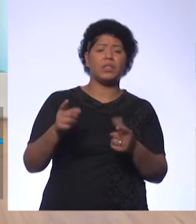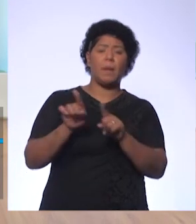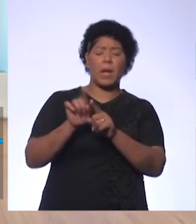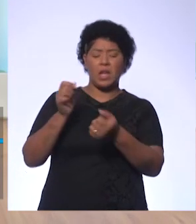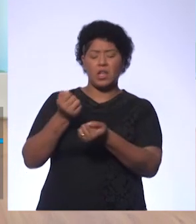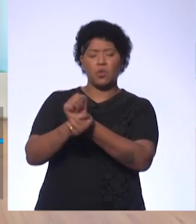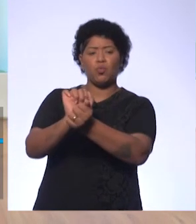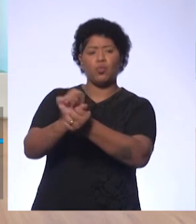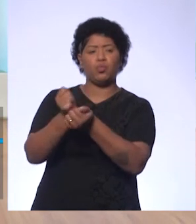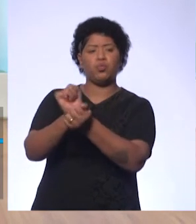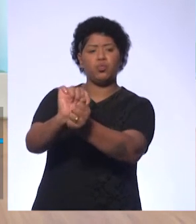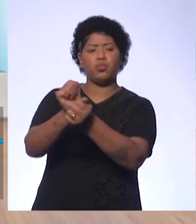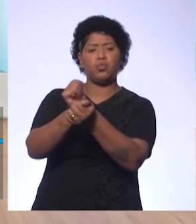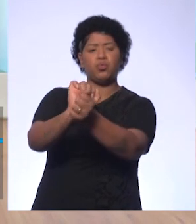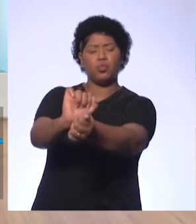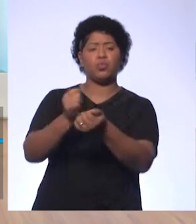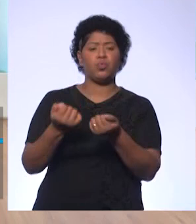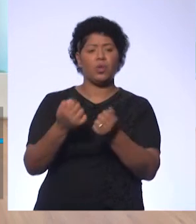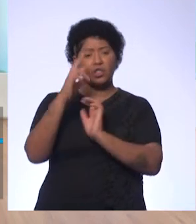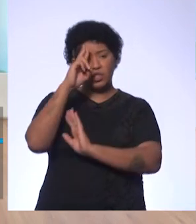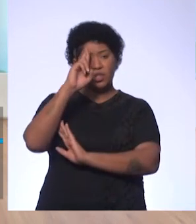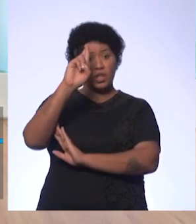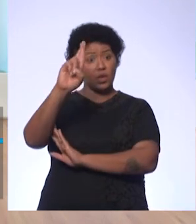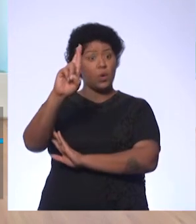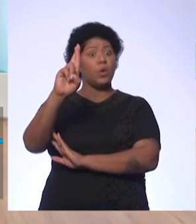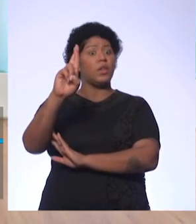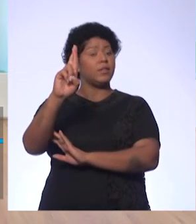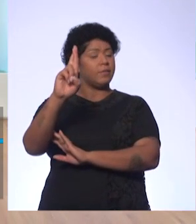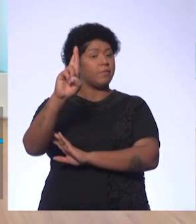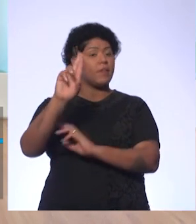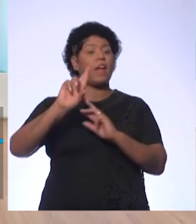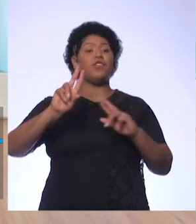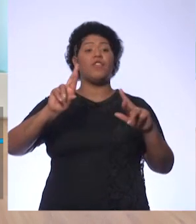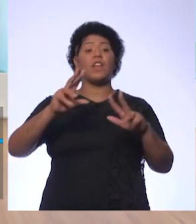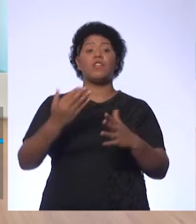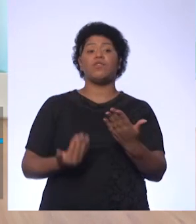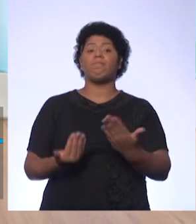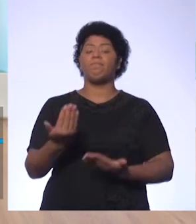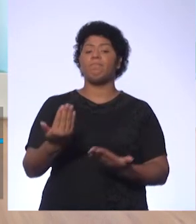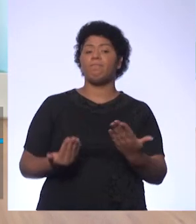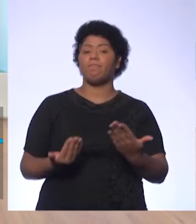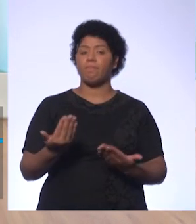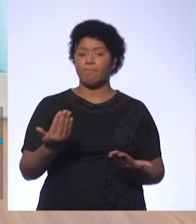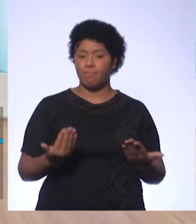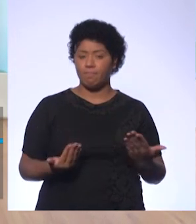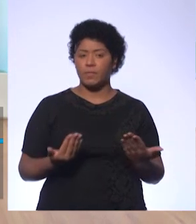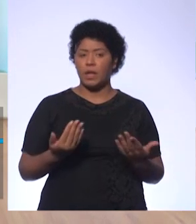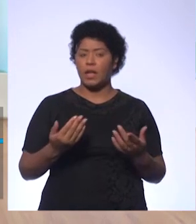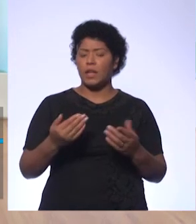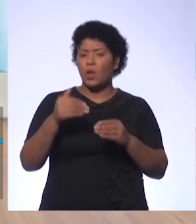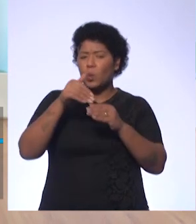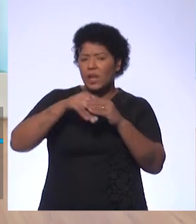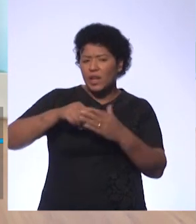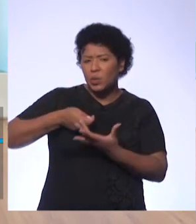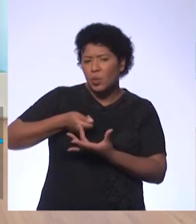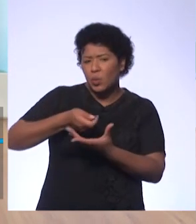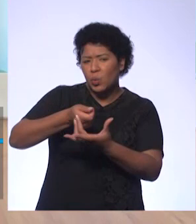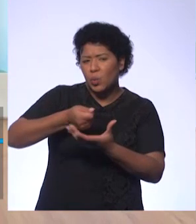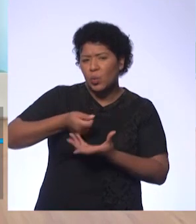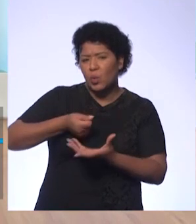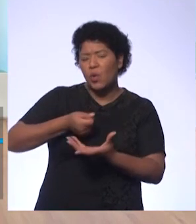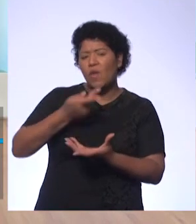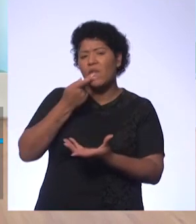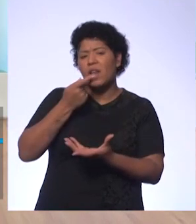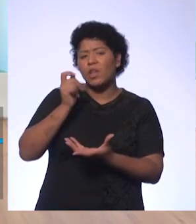Idade Média entre senhores e servos, né, e no sistema capitalista entre